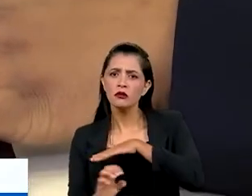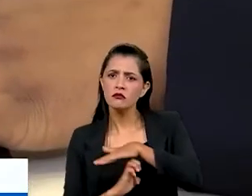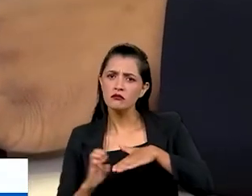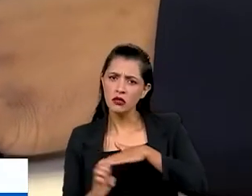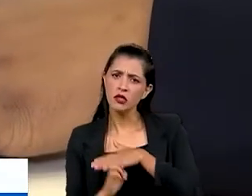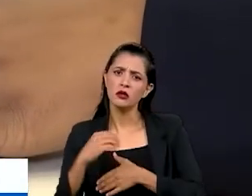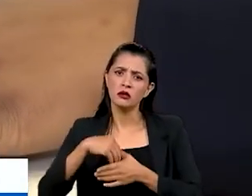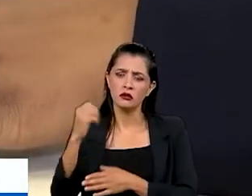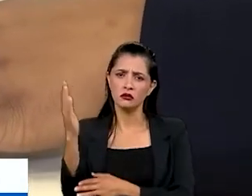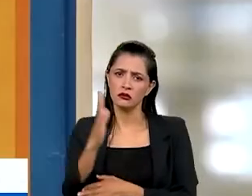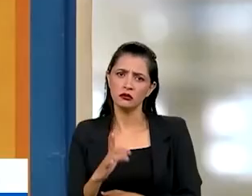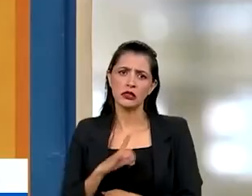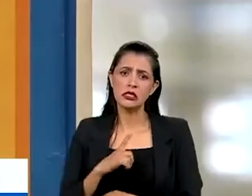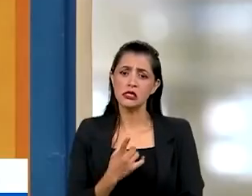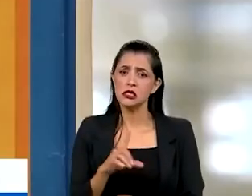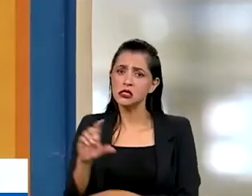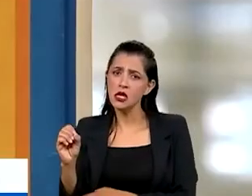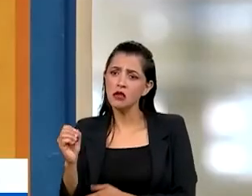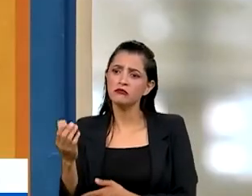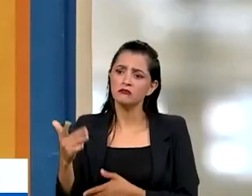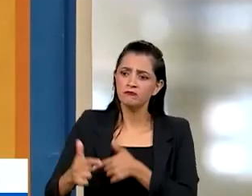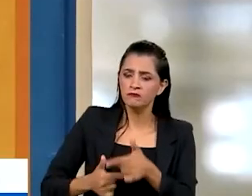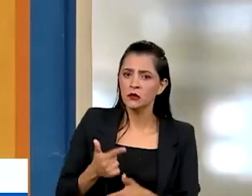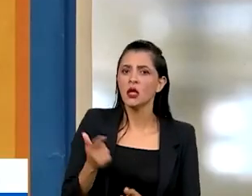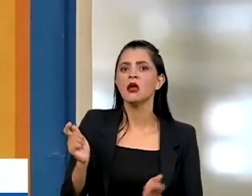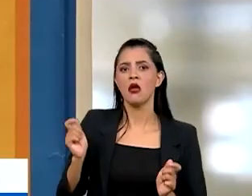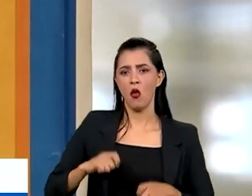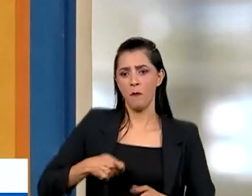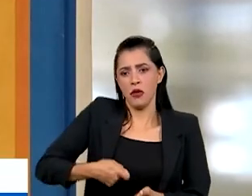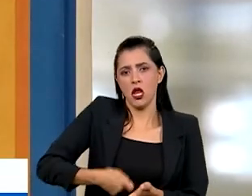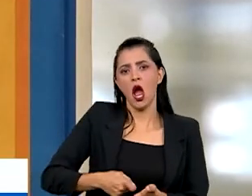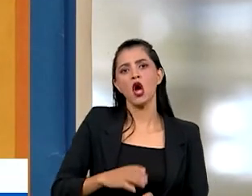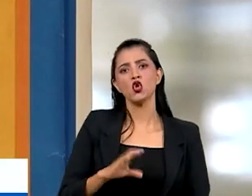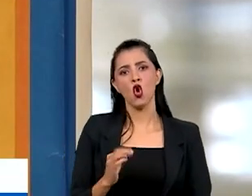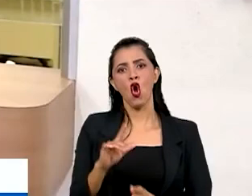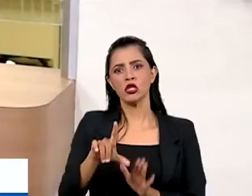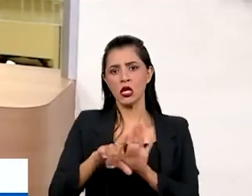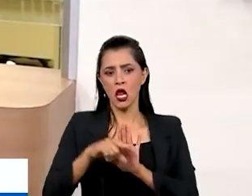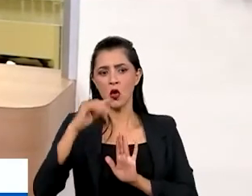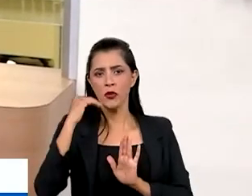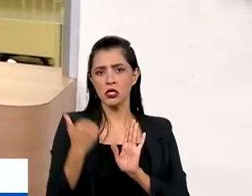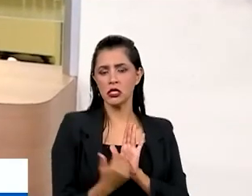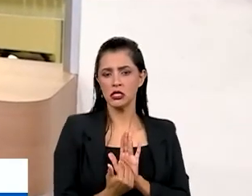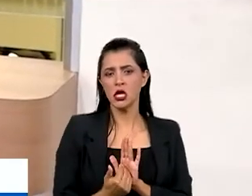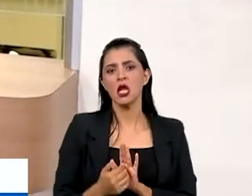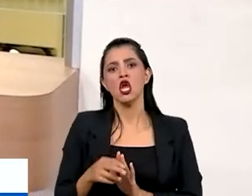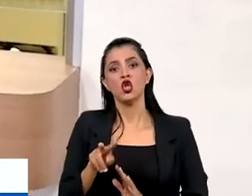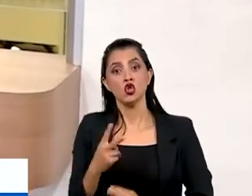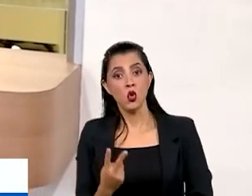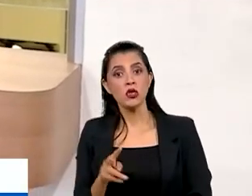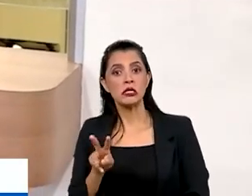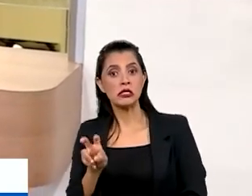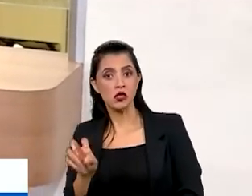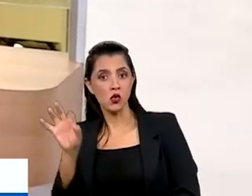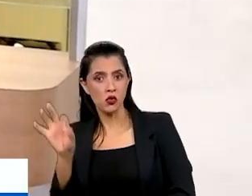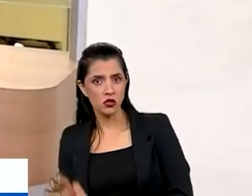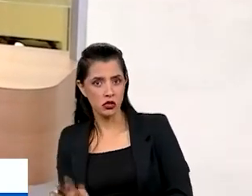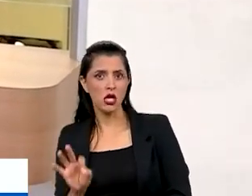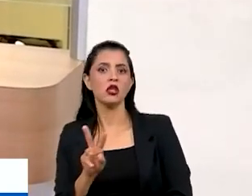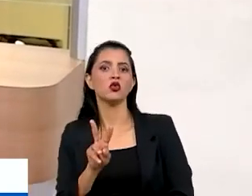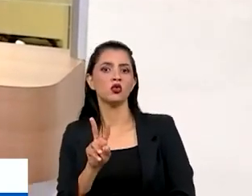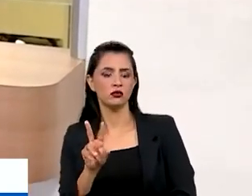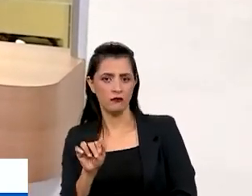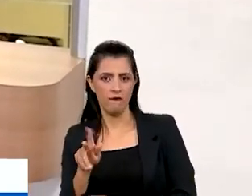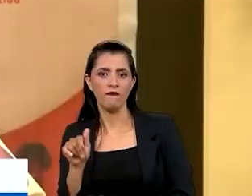100 funcionários ou mais é obrigada pela lei de cotas a ter de 2 a 5% dos cargos preenchidos por pessoas com